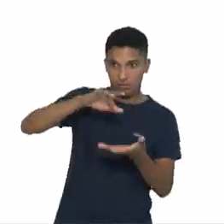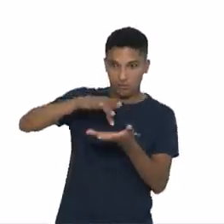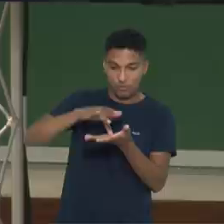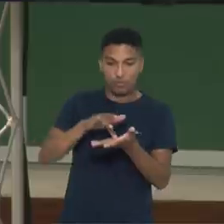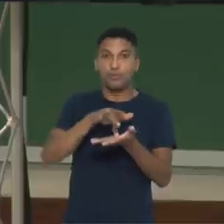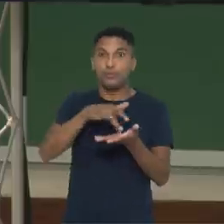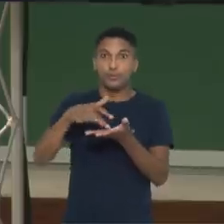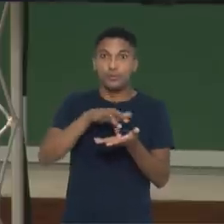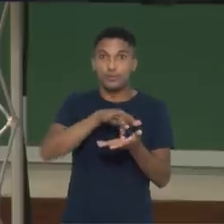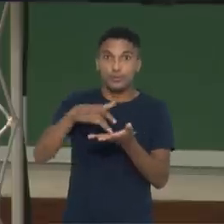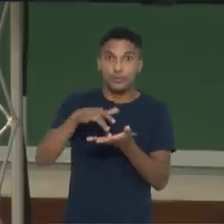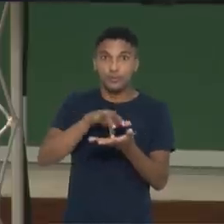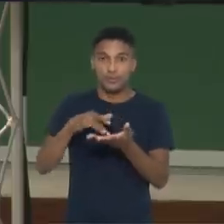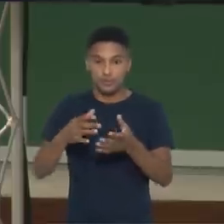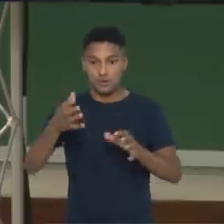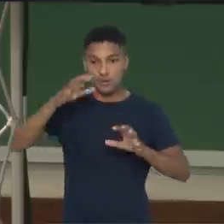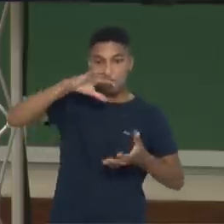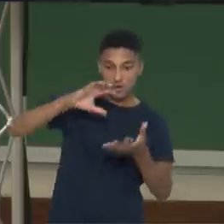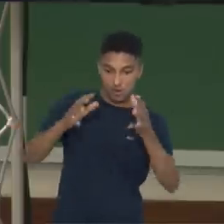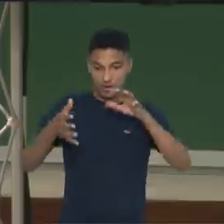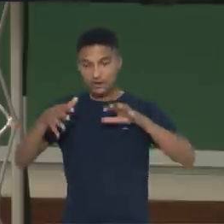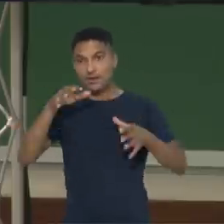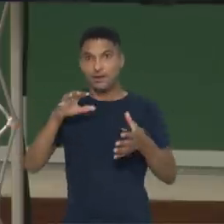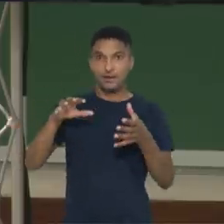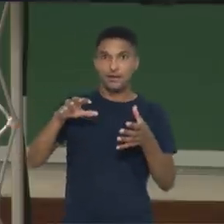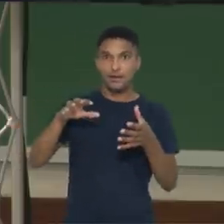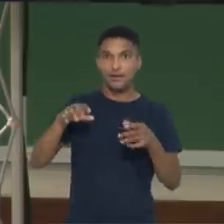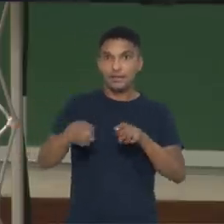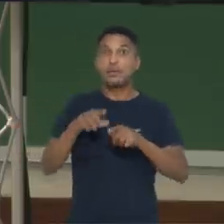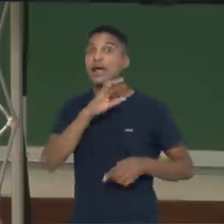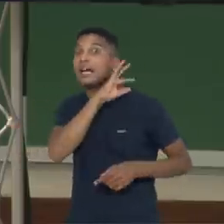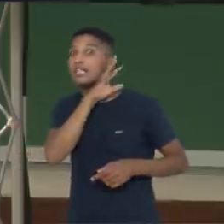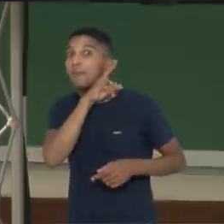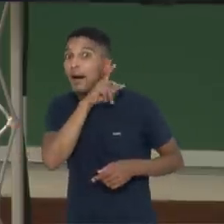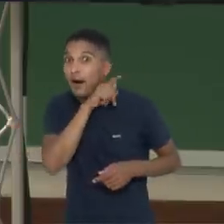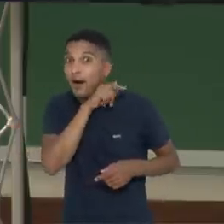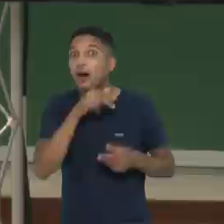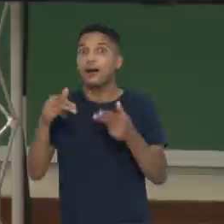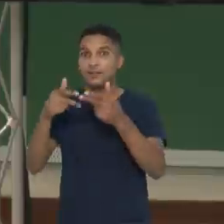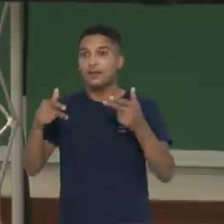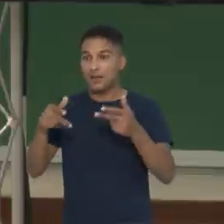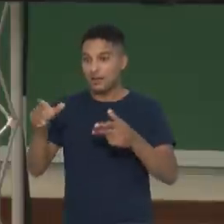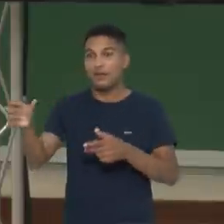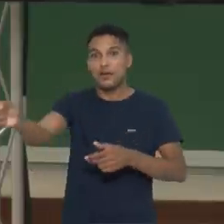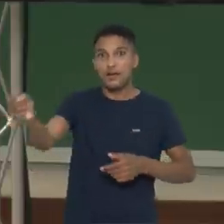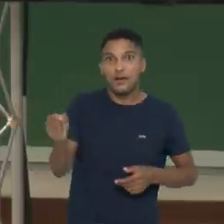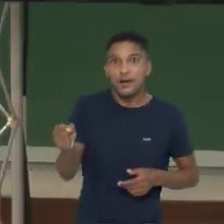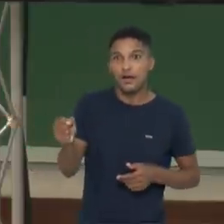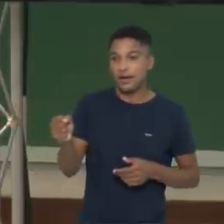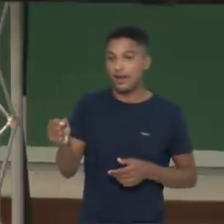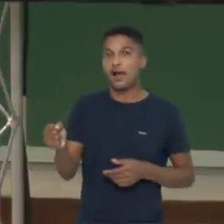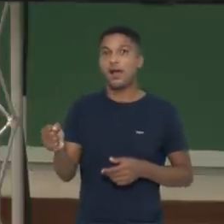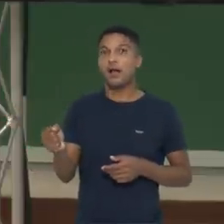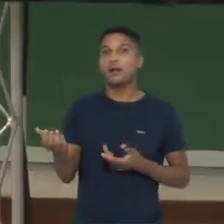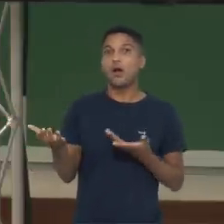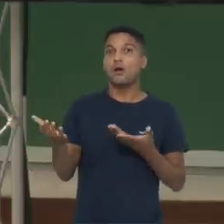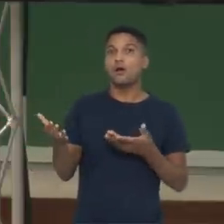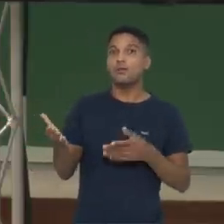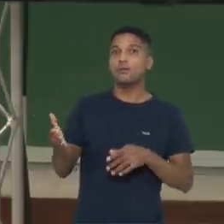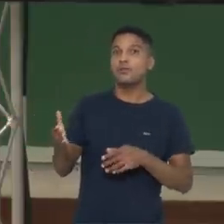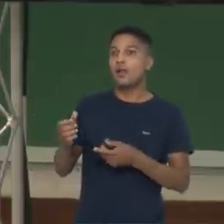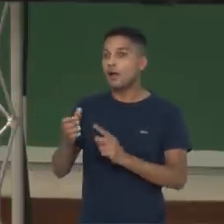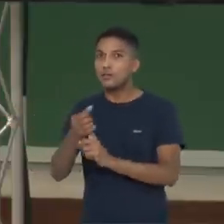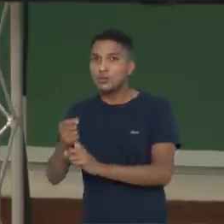né? Então eles eles vinham e trabalhavam essa questão, né, de dominar ali os animais, a questão